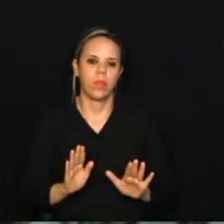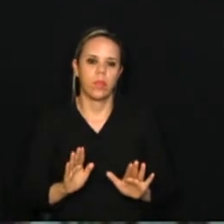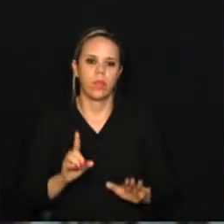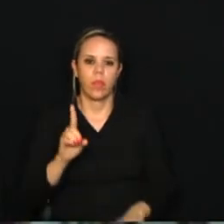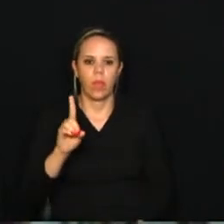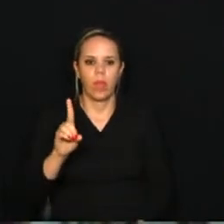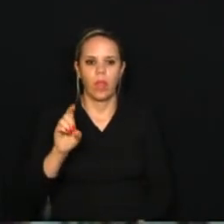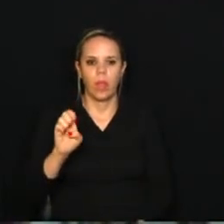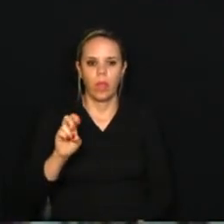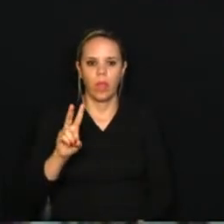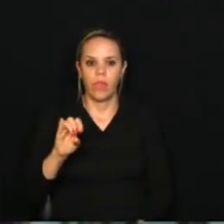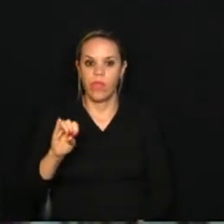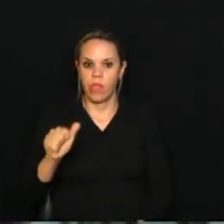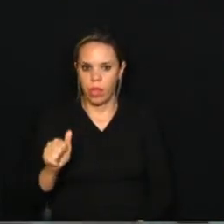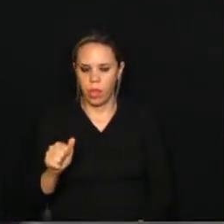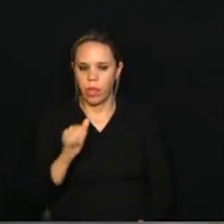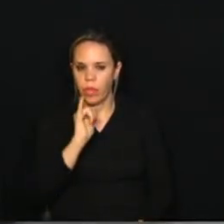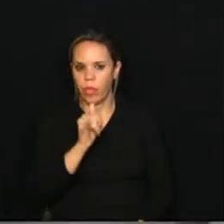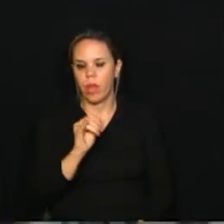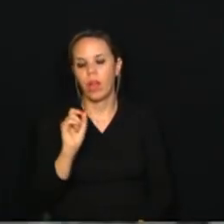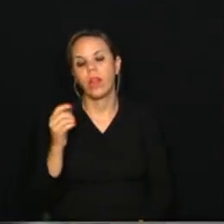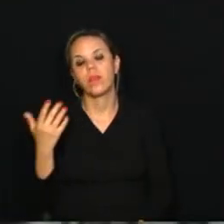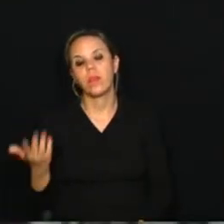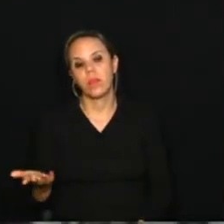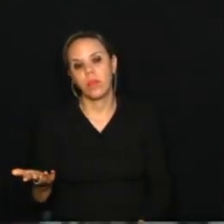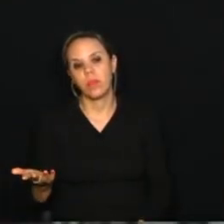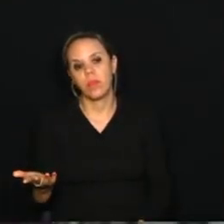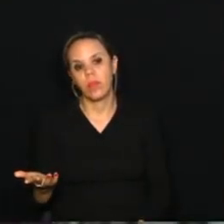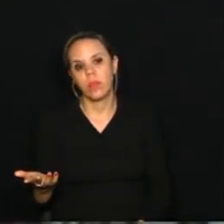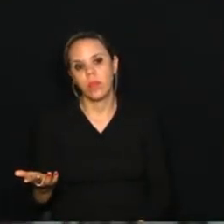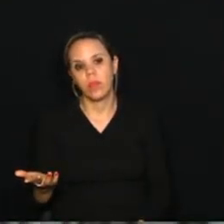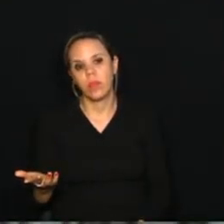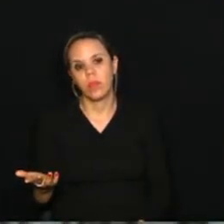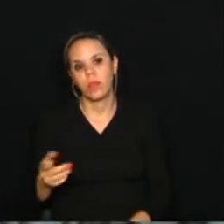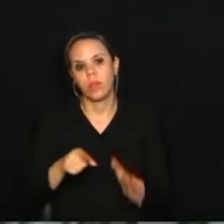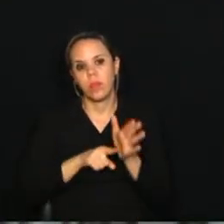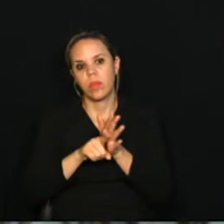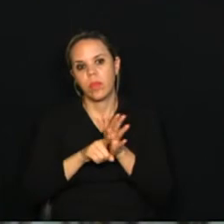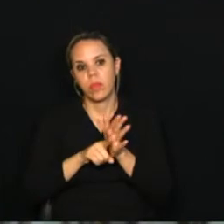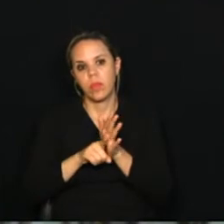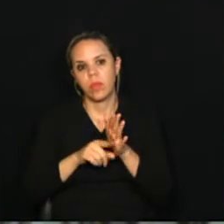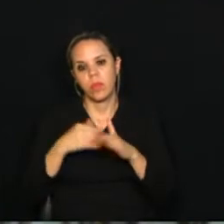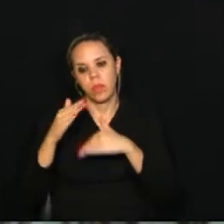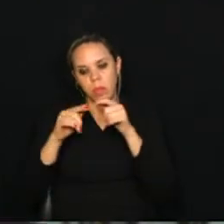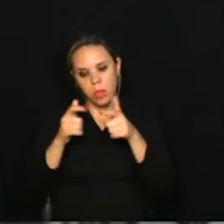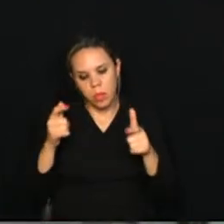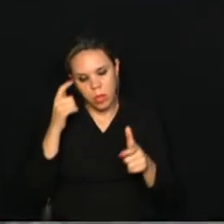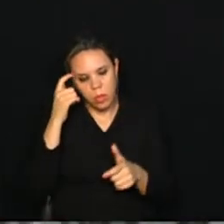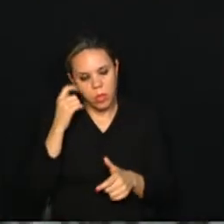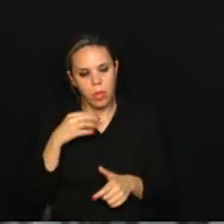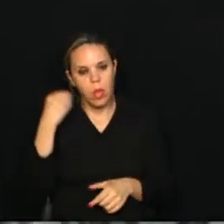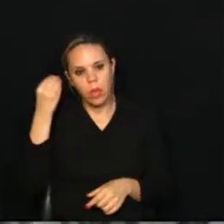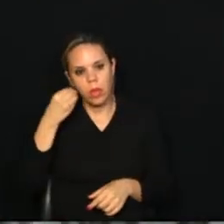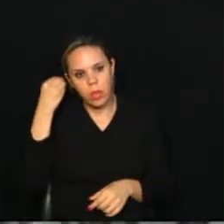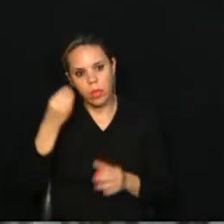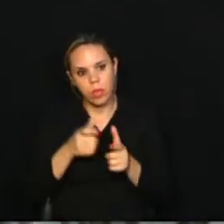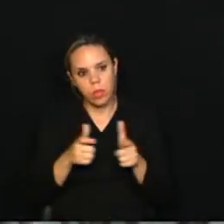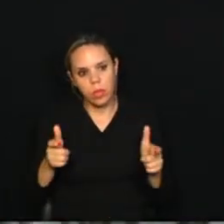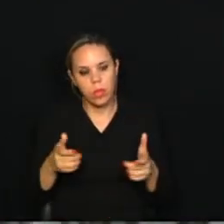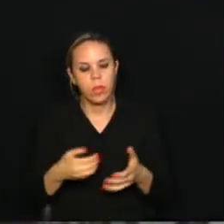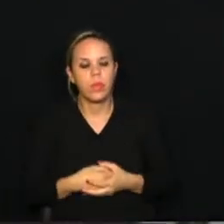Devisa nos diga, ó, as pesquisas avançaram, o conhecimento